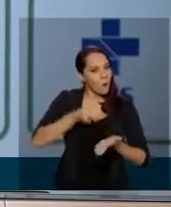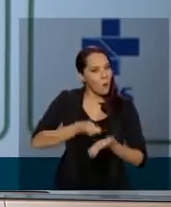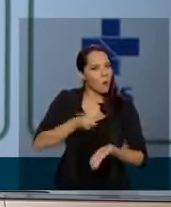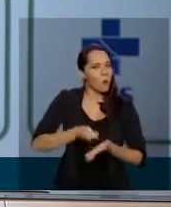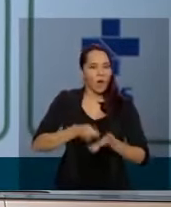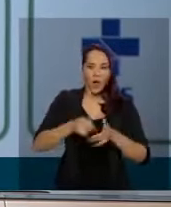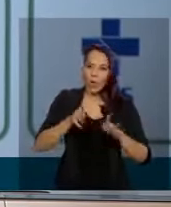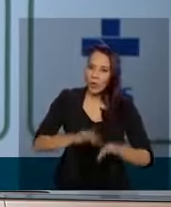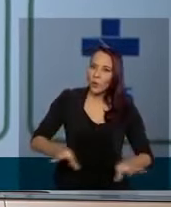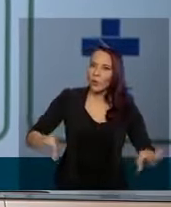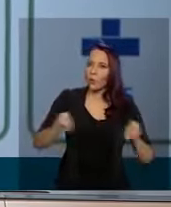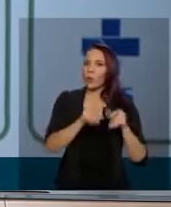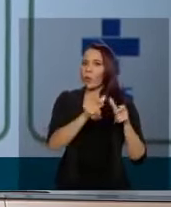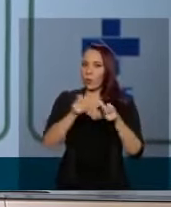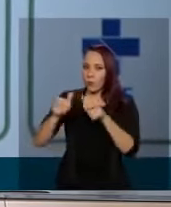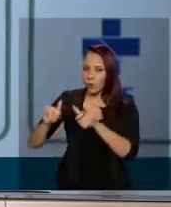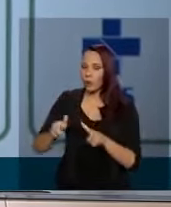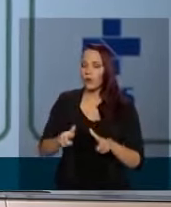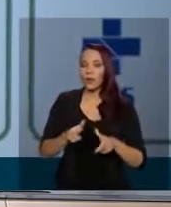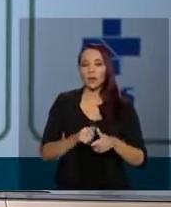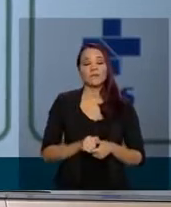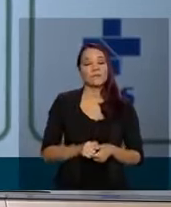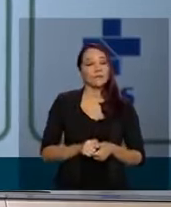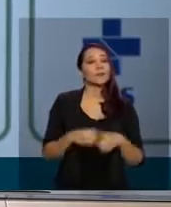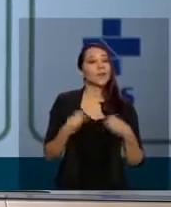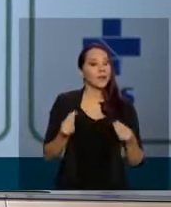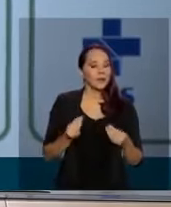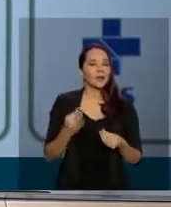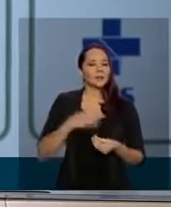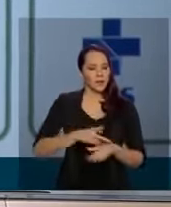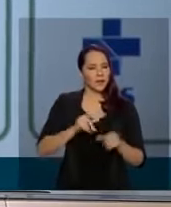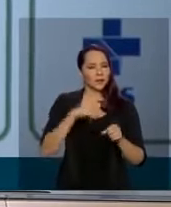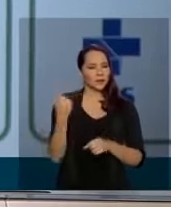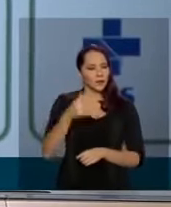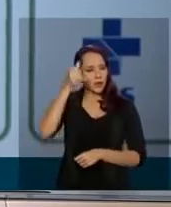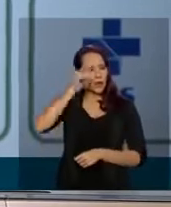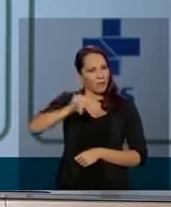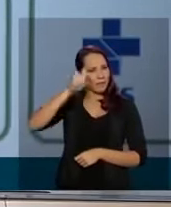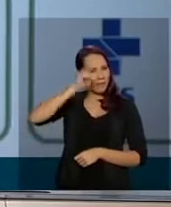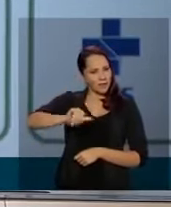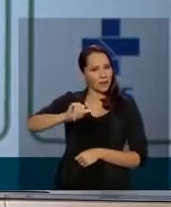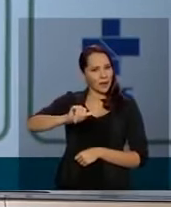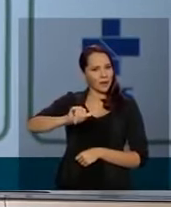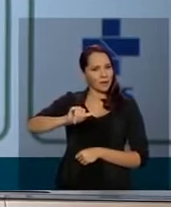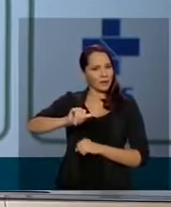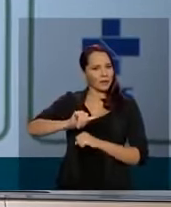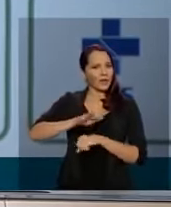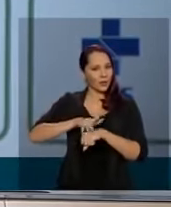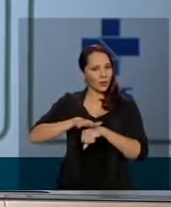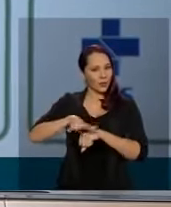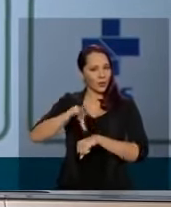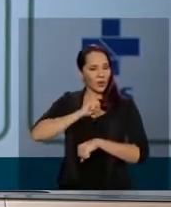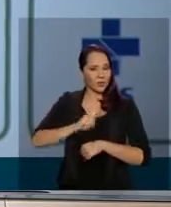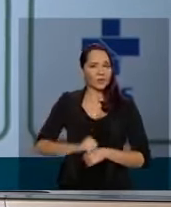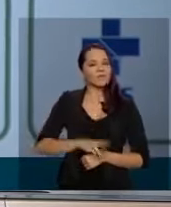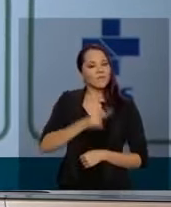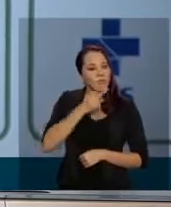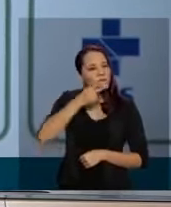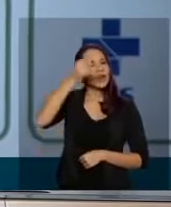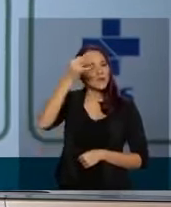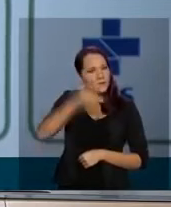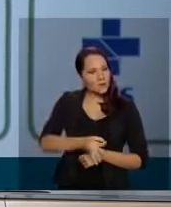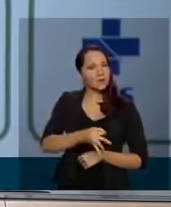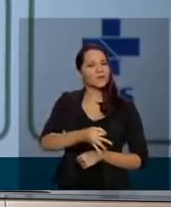nos ambientes. E para que possamos cada vez mais prevenir a doença. E afirmamos ainda